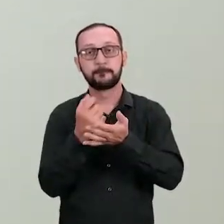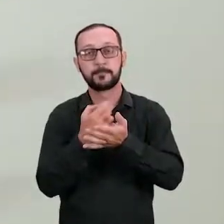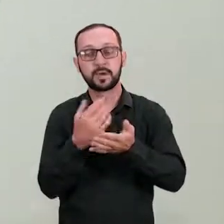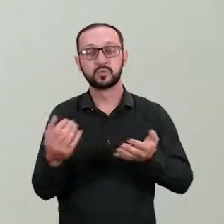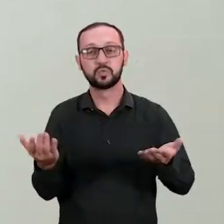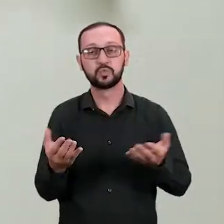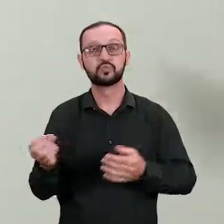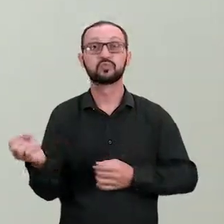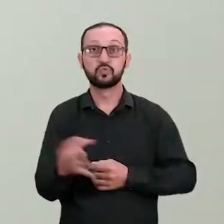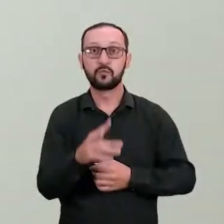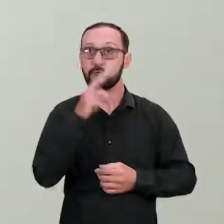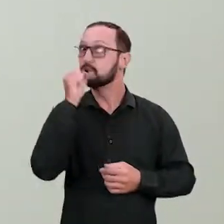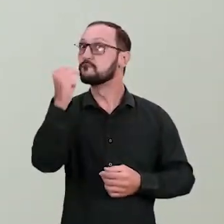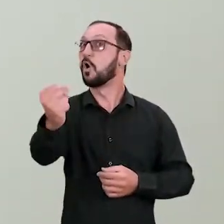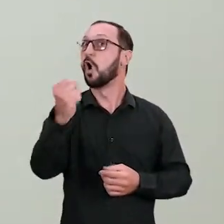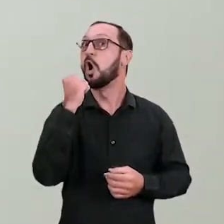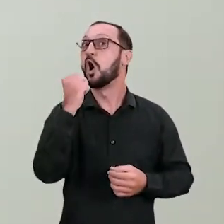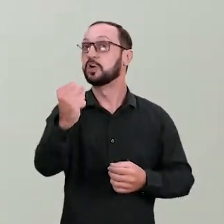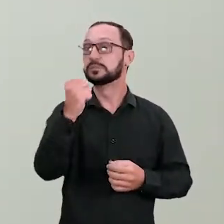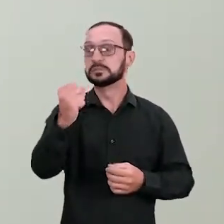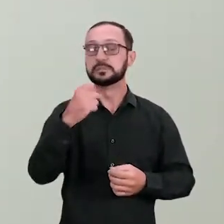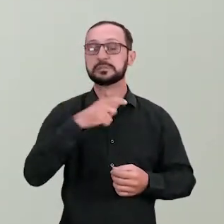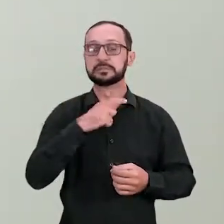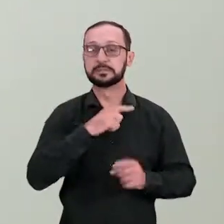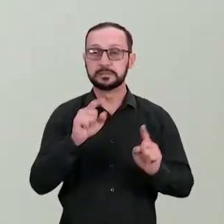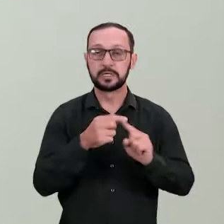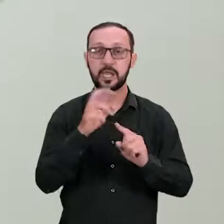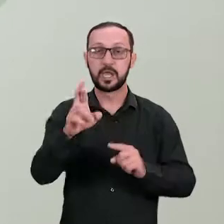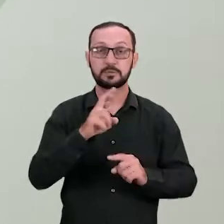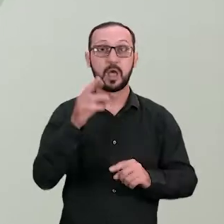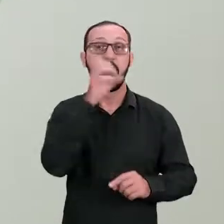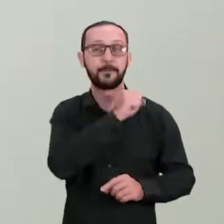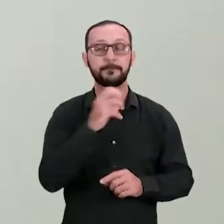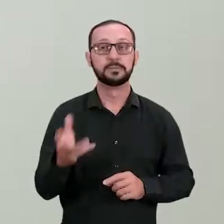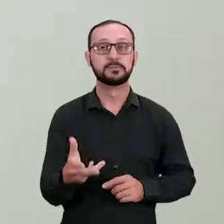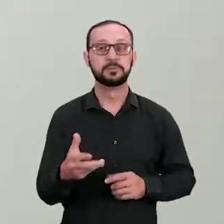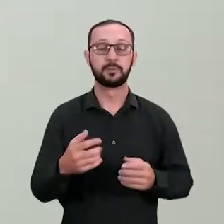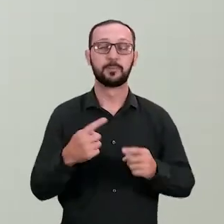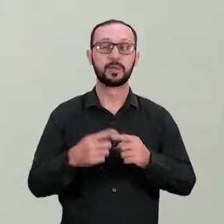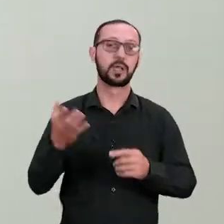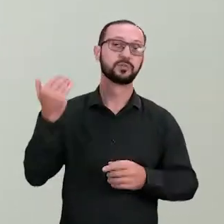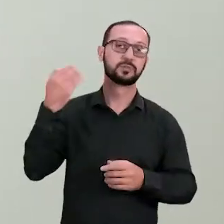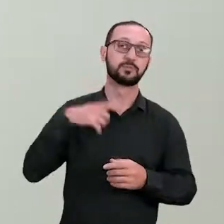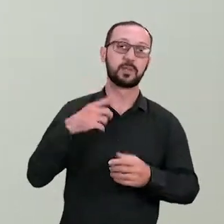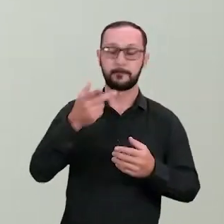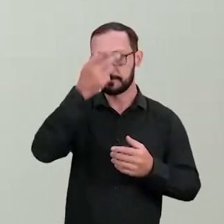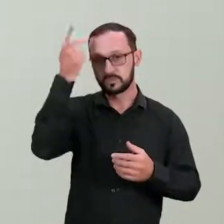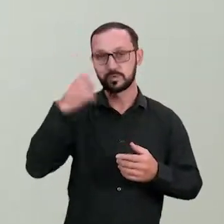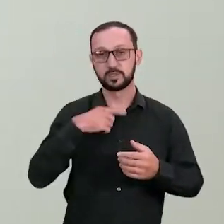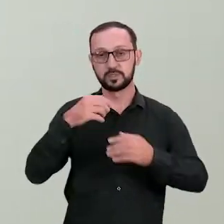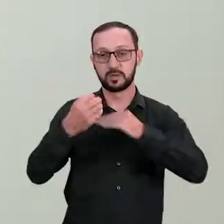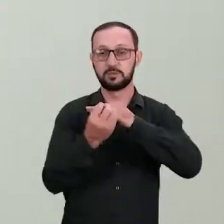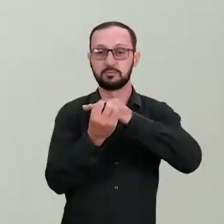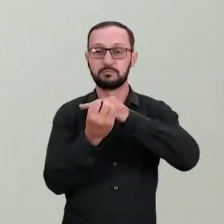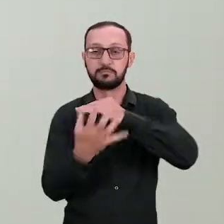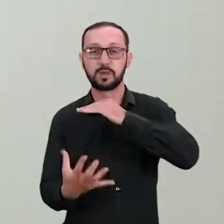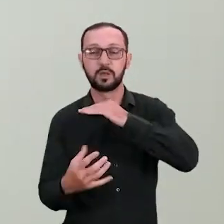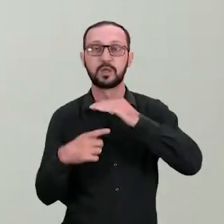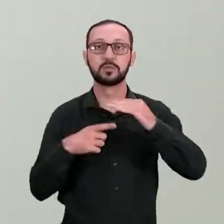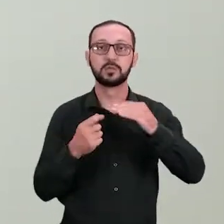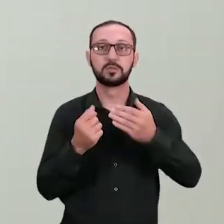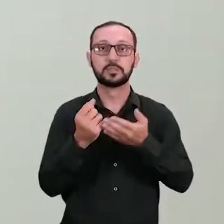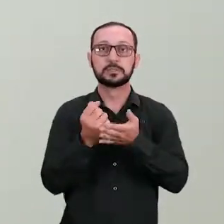modernas, drogas potentes que têm excelente resposta. Antigamente, por exemplo, o esquizofrênico tomava